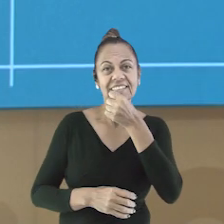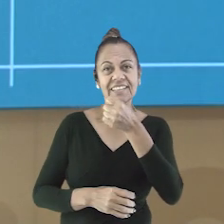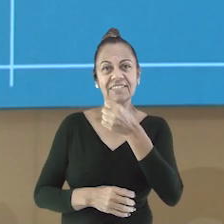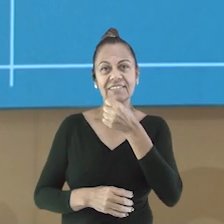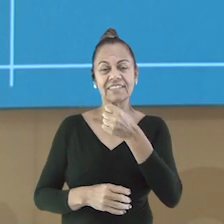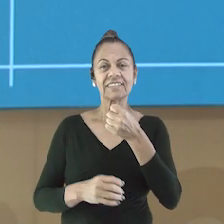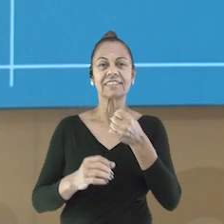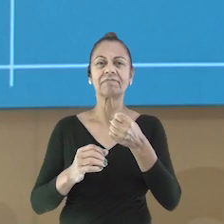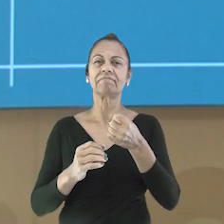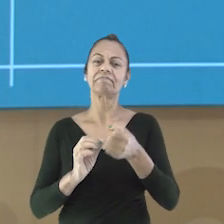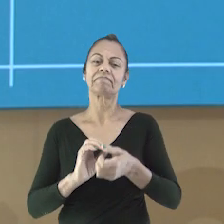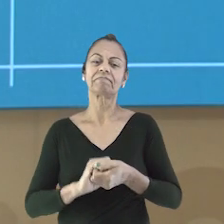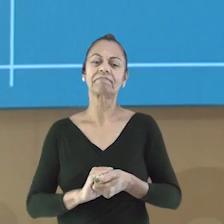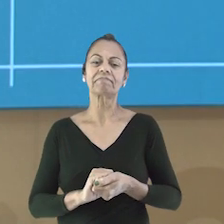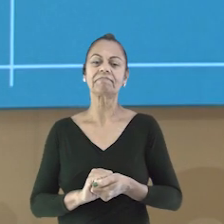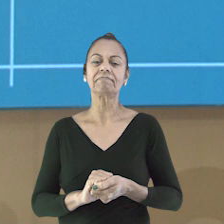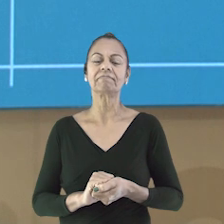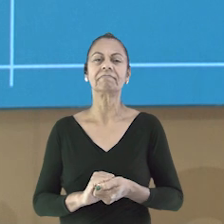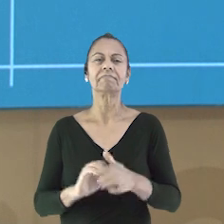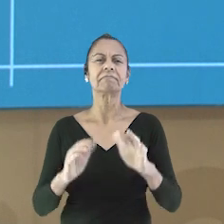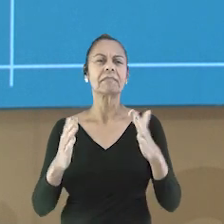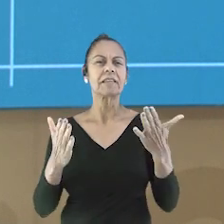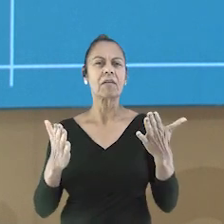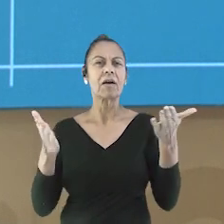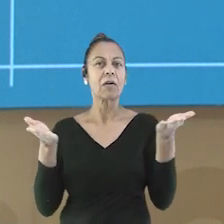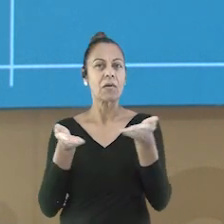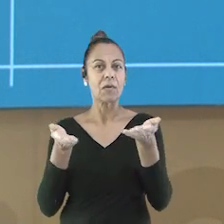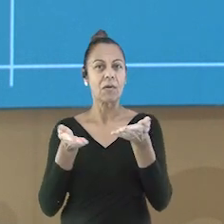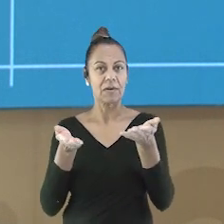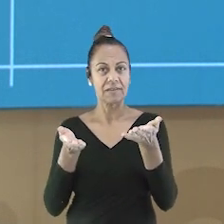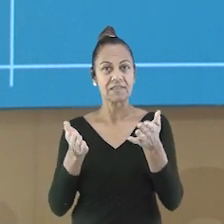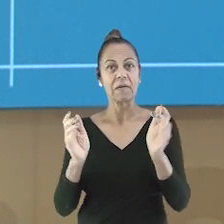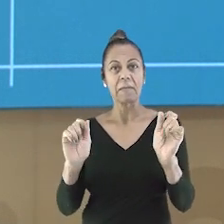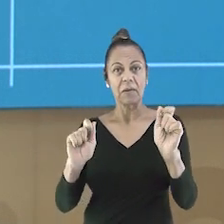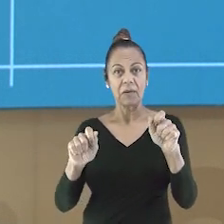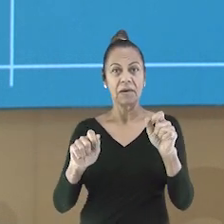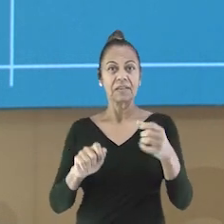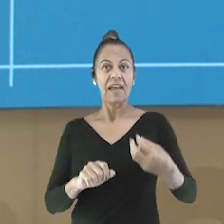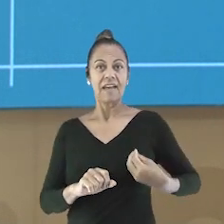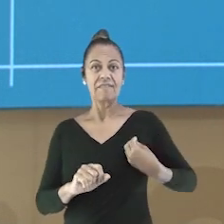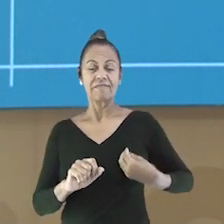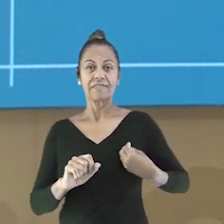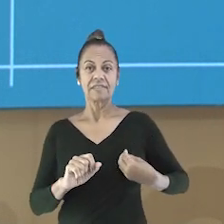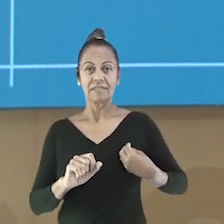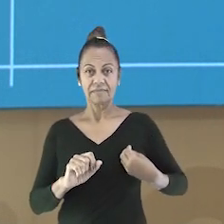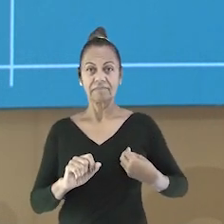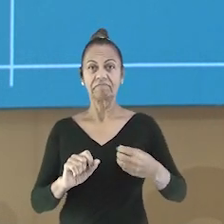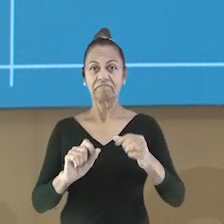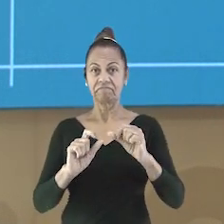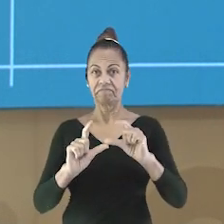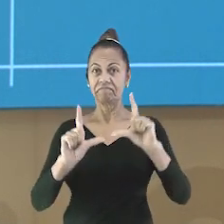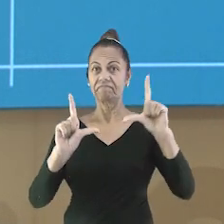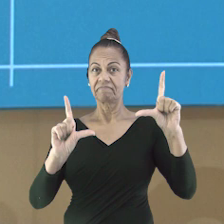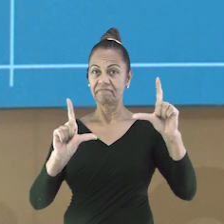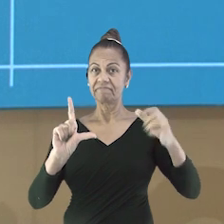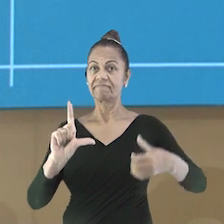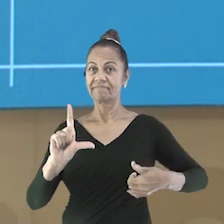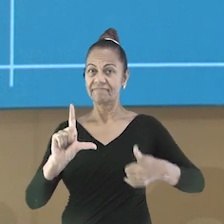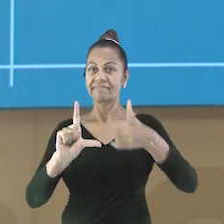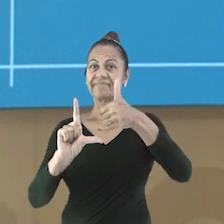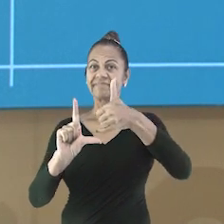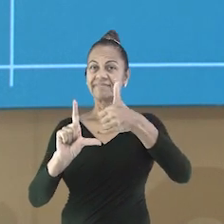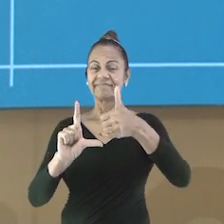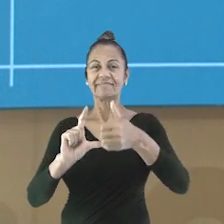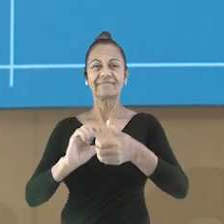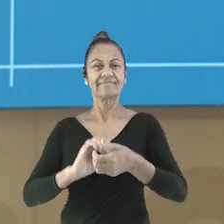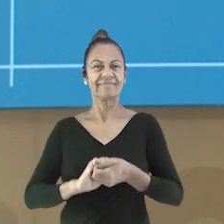você pode marcar a sua presença aqui também nas aulas da TV. Para isso, é só apontar o seu celular para o QR Code